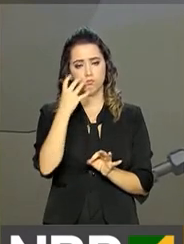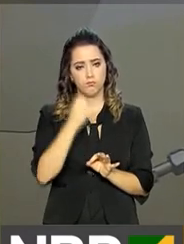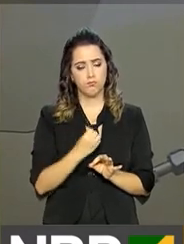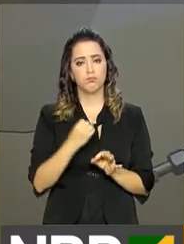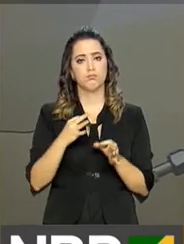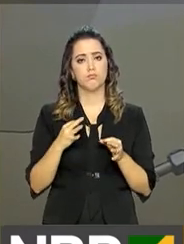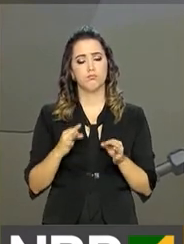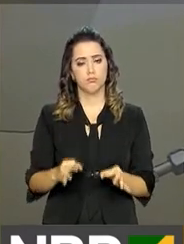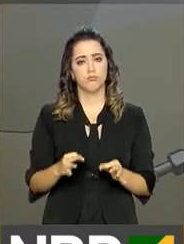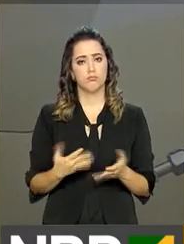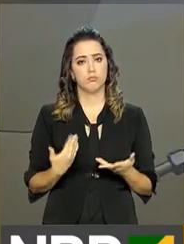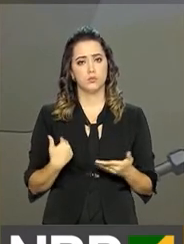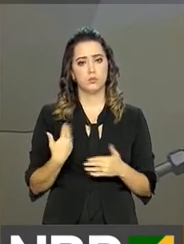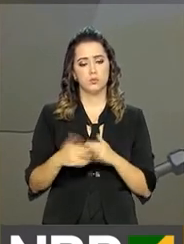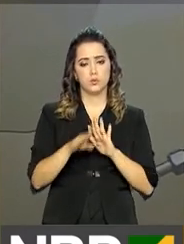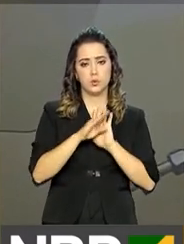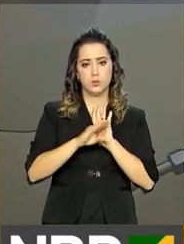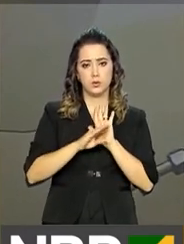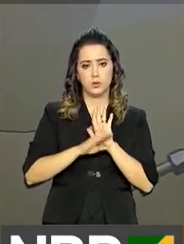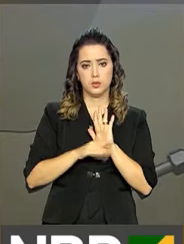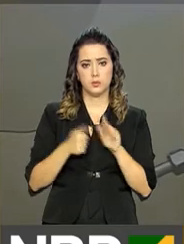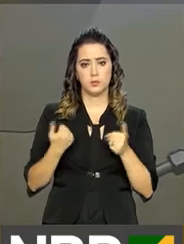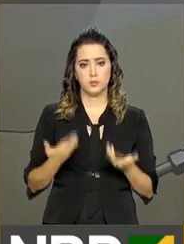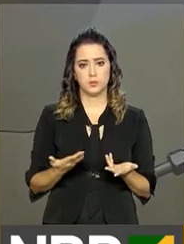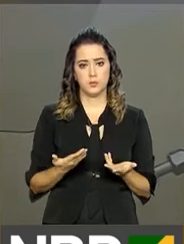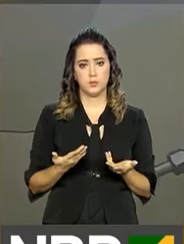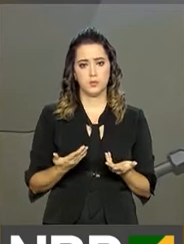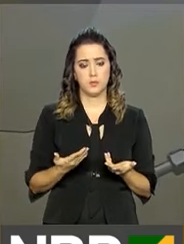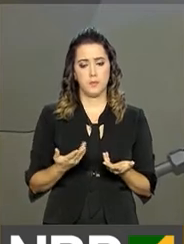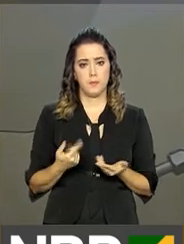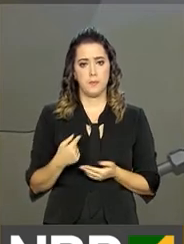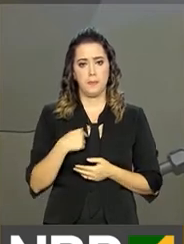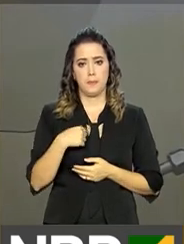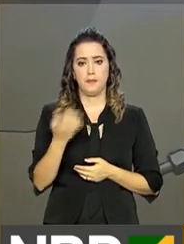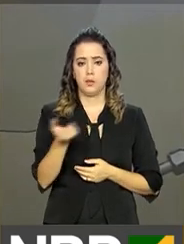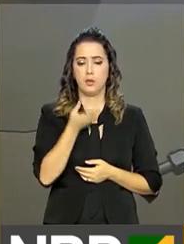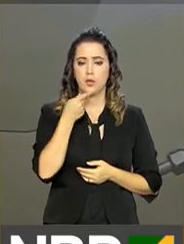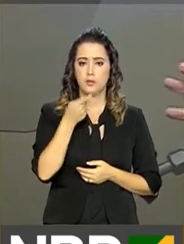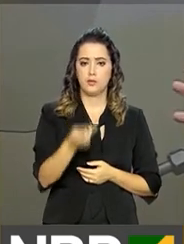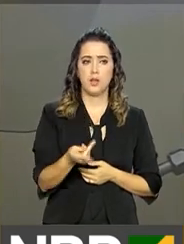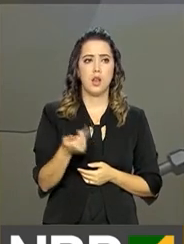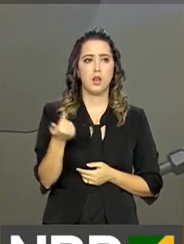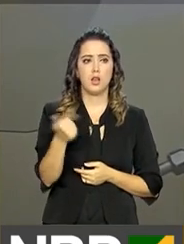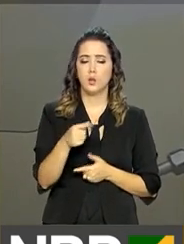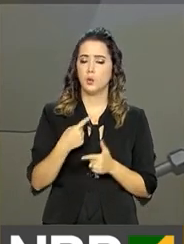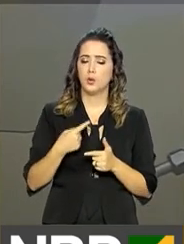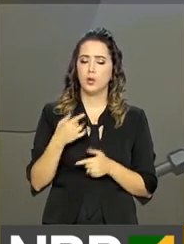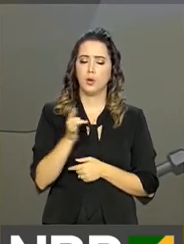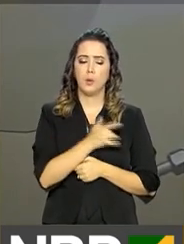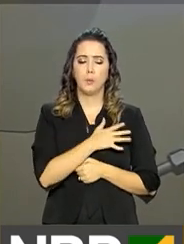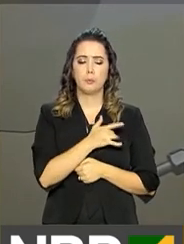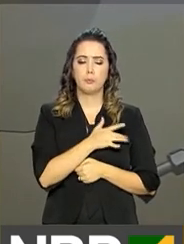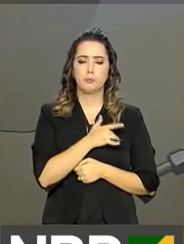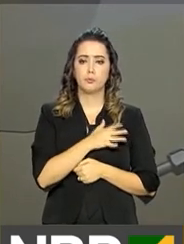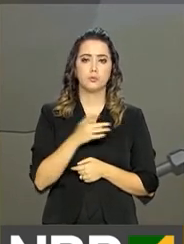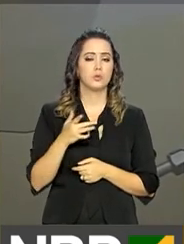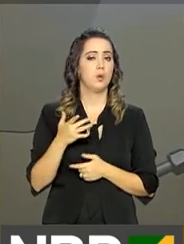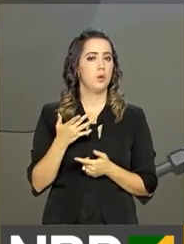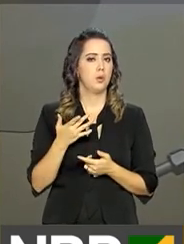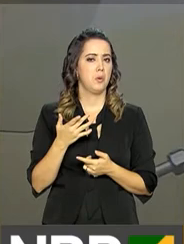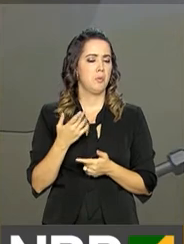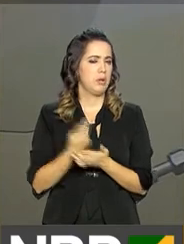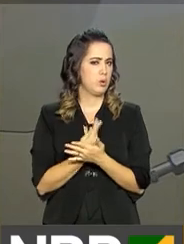consistência do programa, não é? Aliás, eu quero dizer, sem medo de errar, que nós